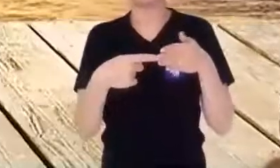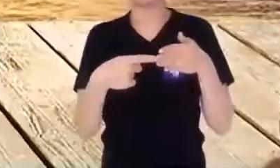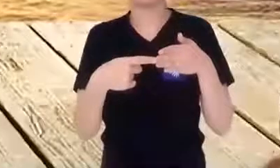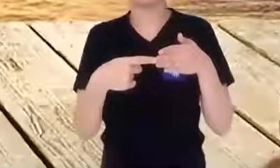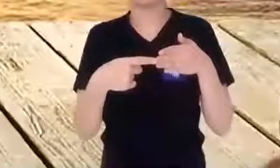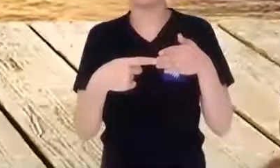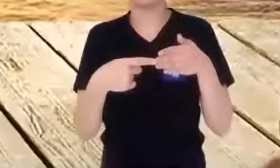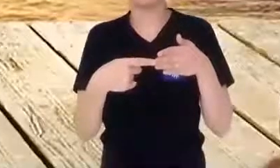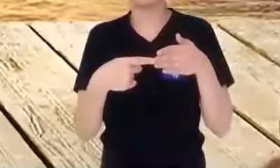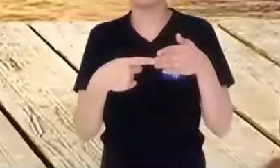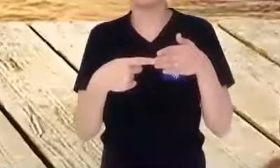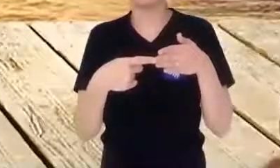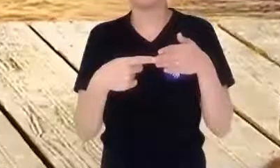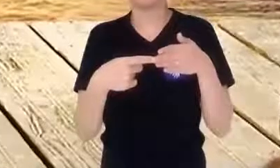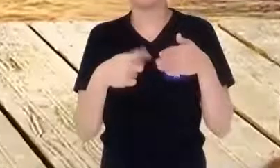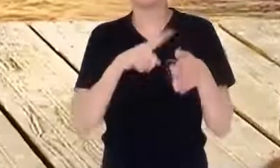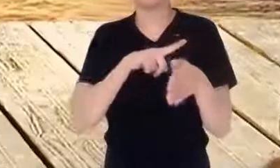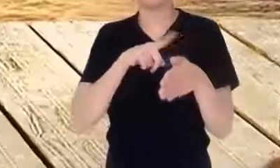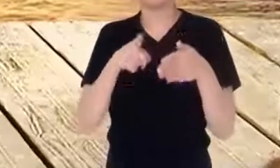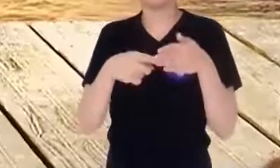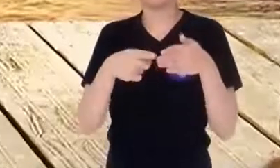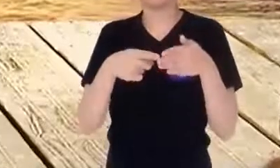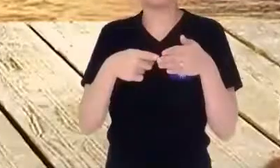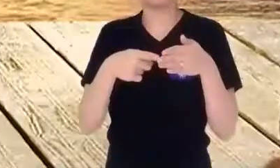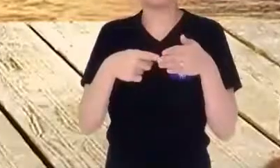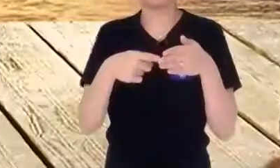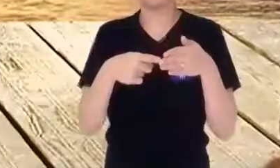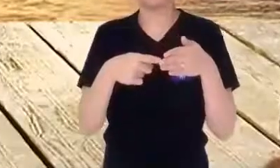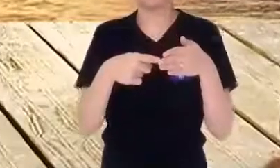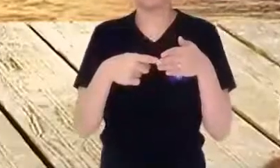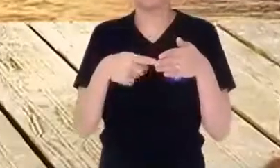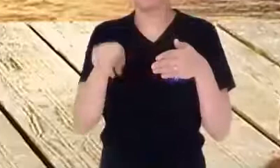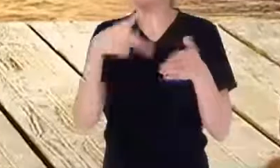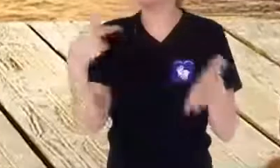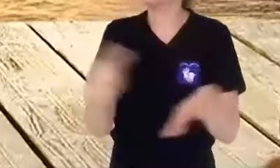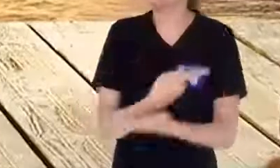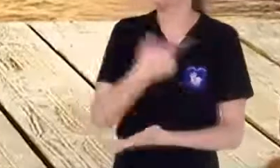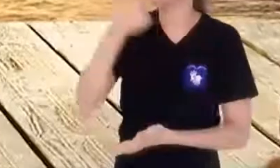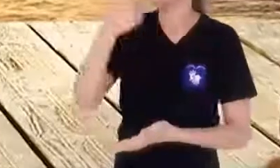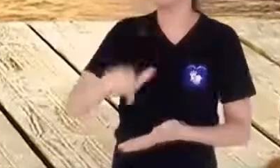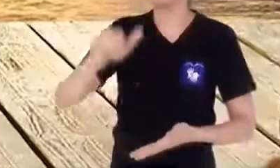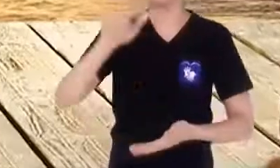Proa! Você errou. Meu...